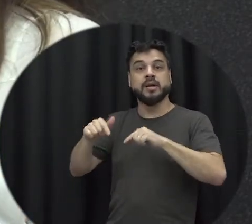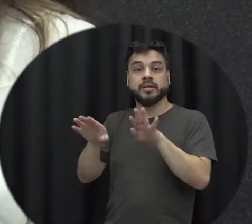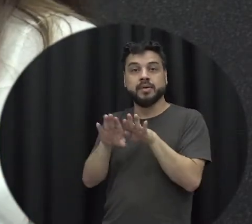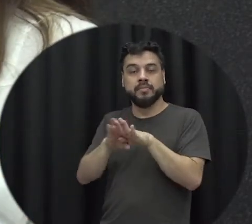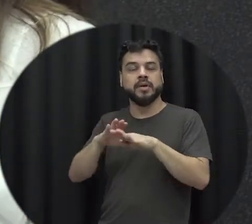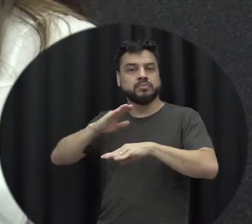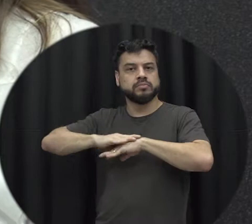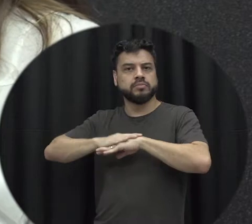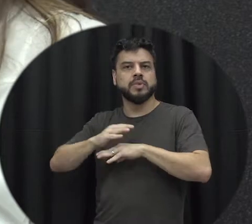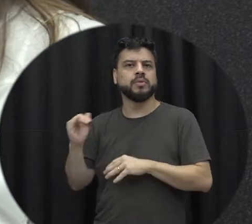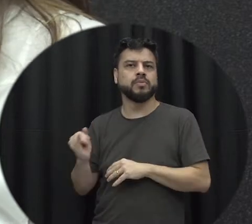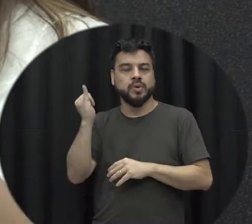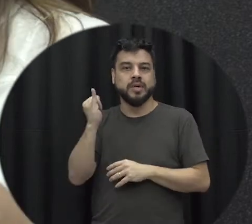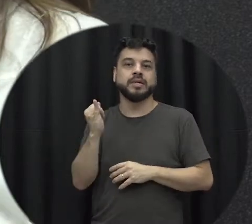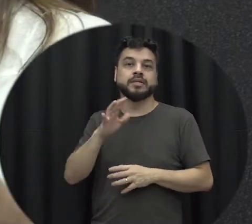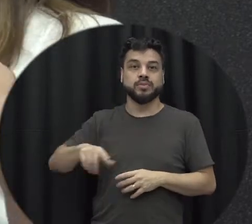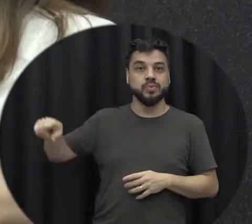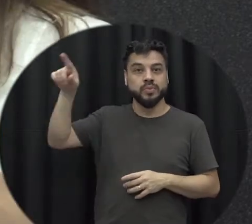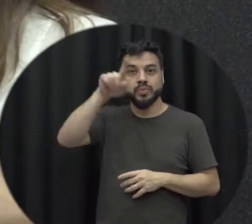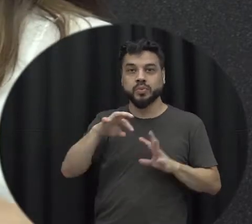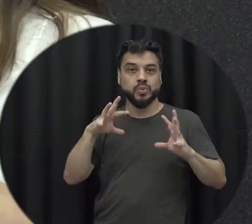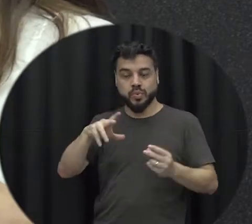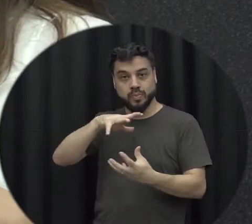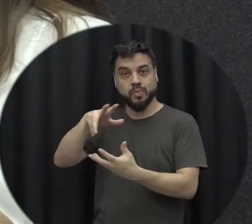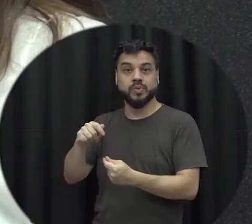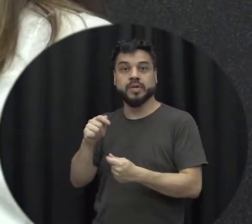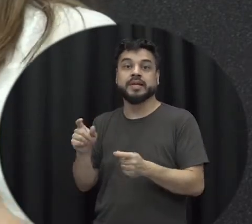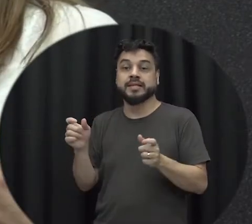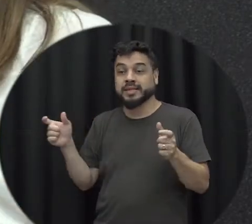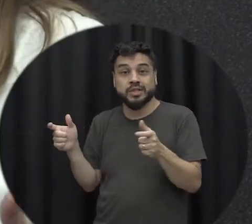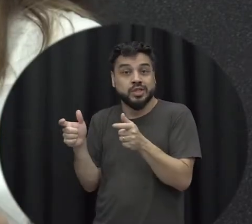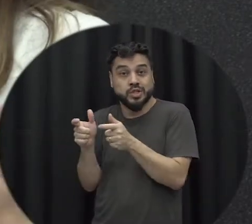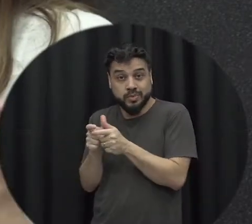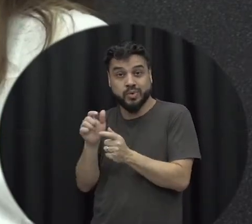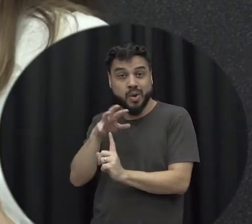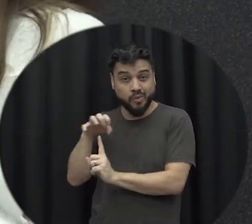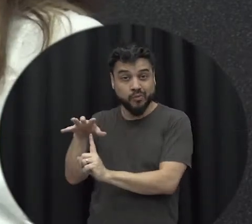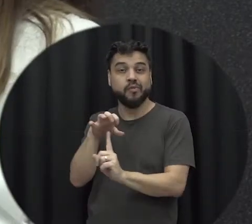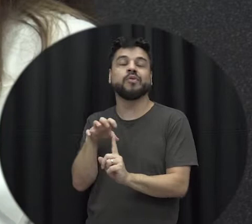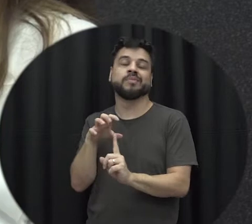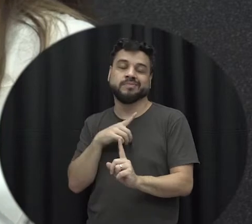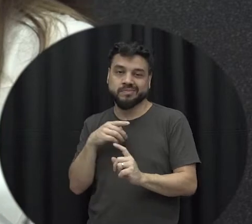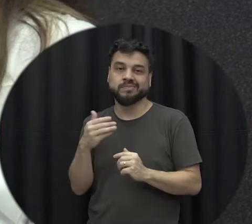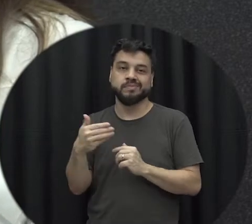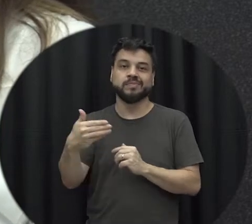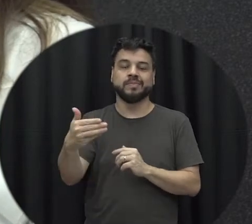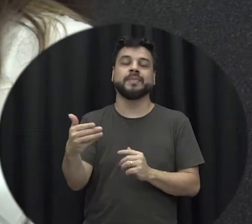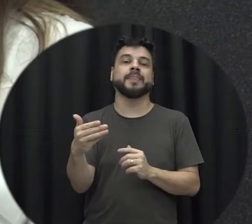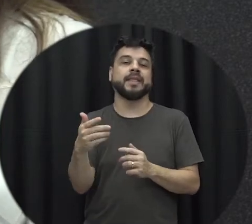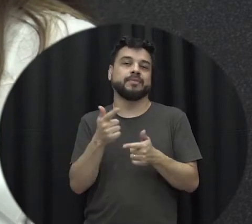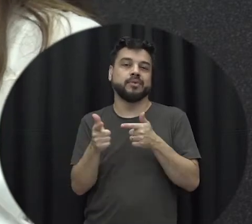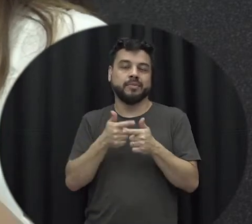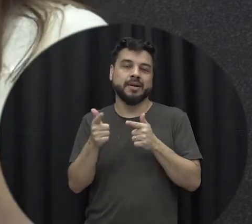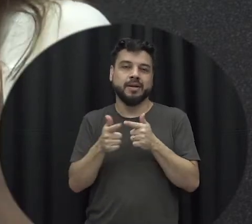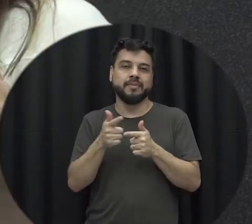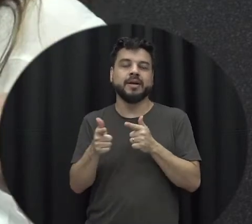no ecossistema. A partir do momento que a gente diminui essa diversidade, a gente vai ter consequências, né, os efeitos